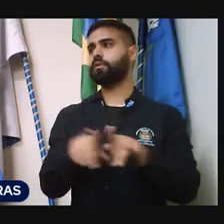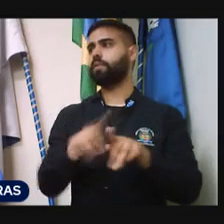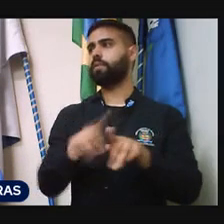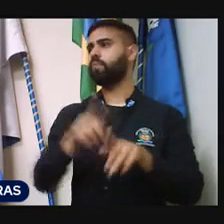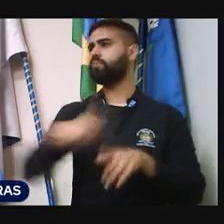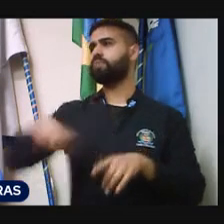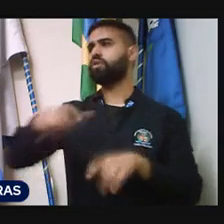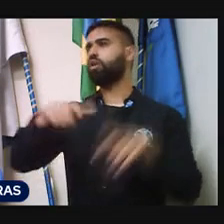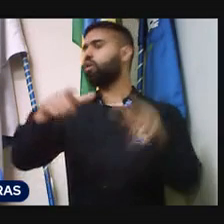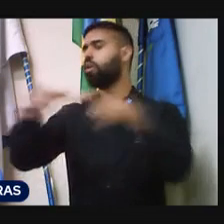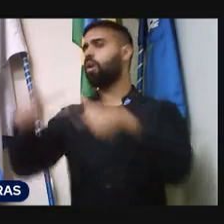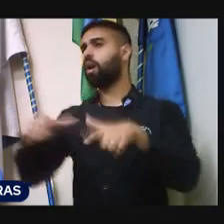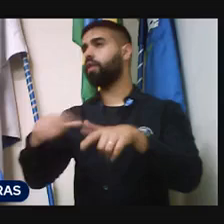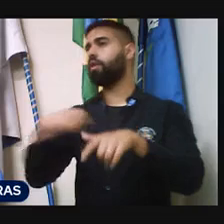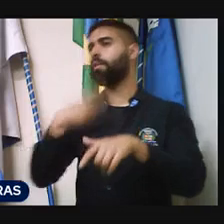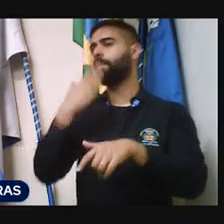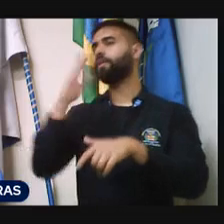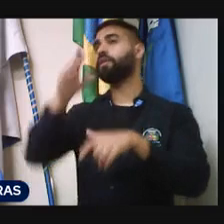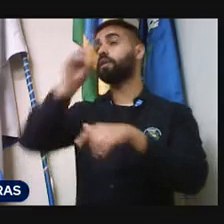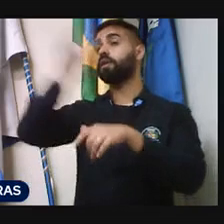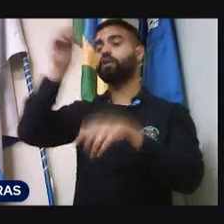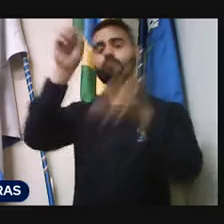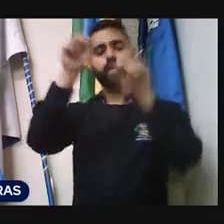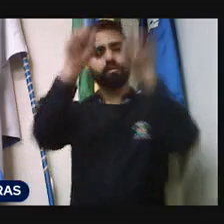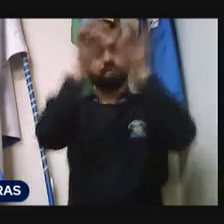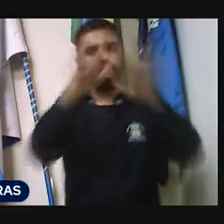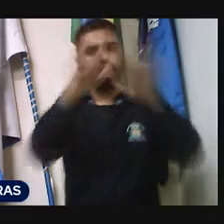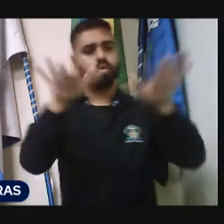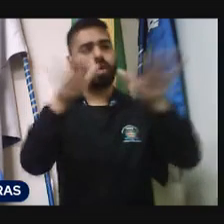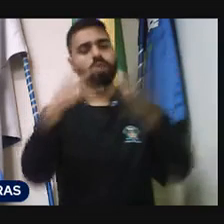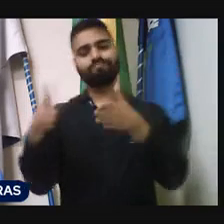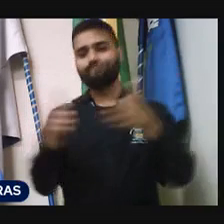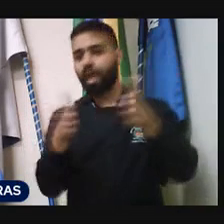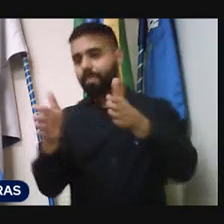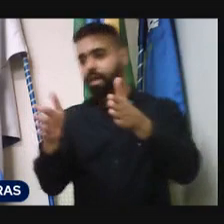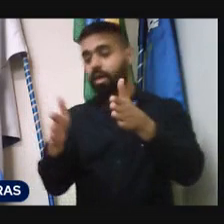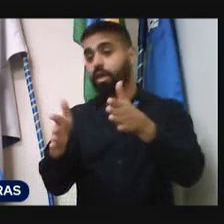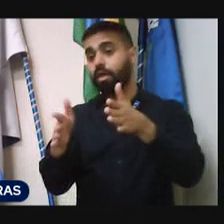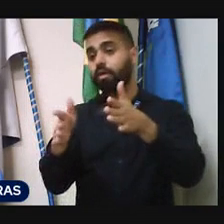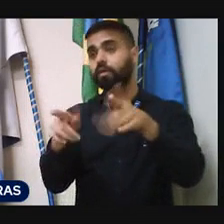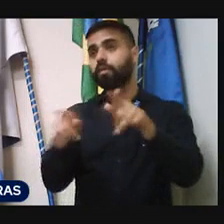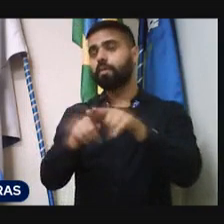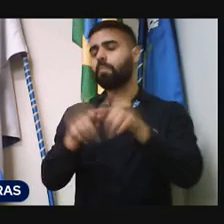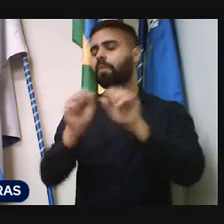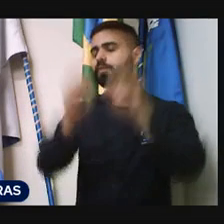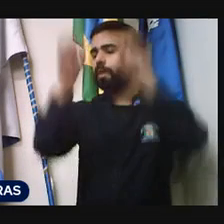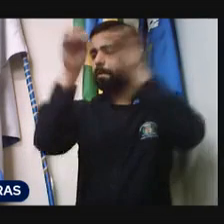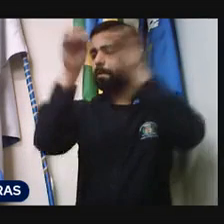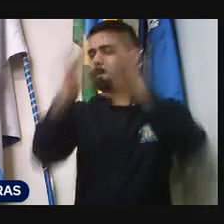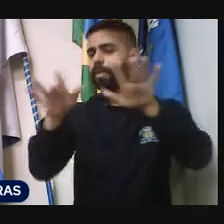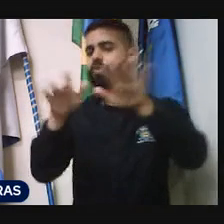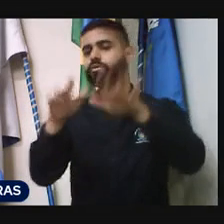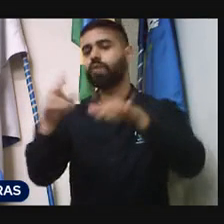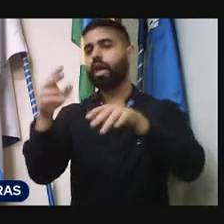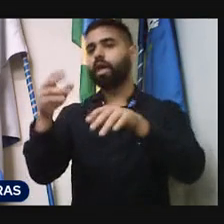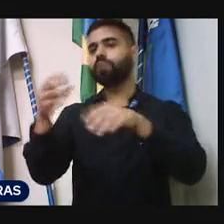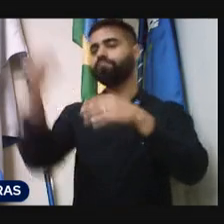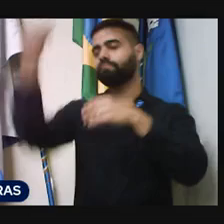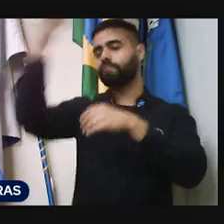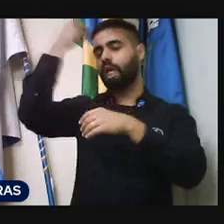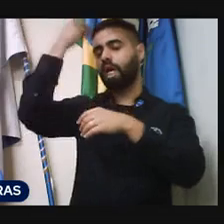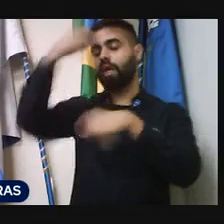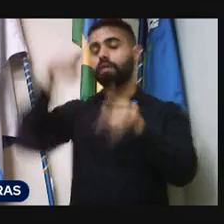dizer pedindo que Deus é o caminho de vocês aí derramando é bálsamo de luz aí por que vocês possam tá